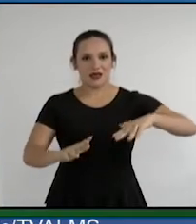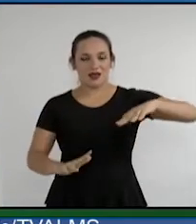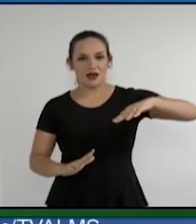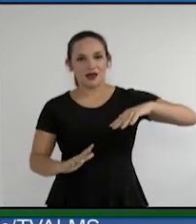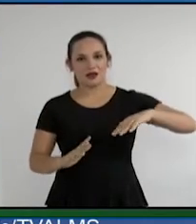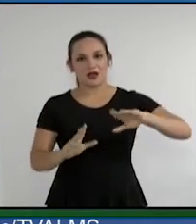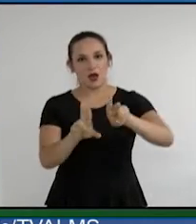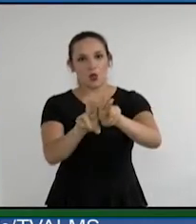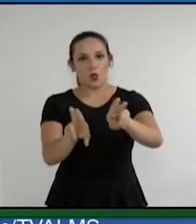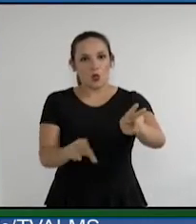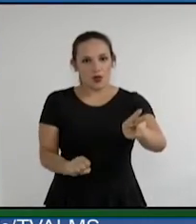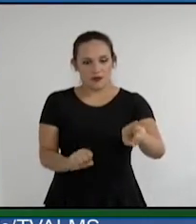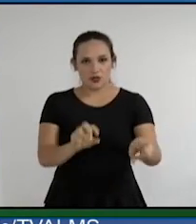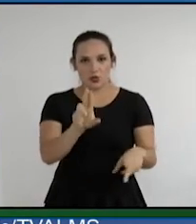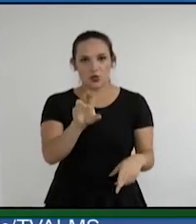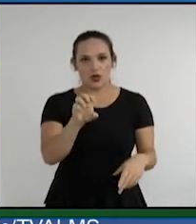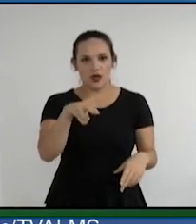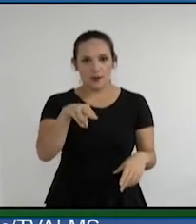participei